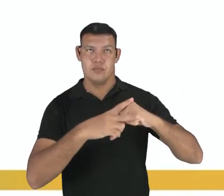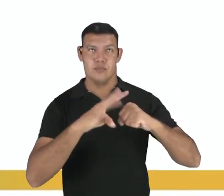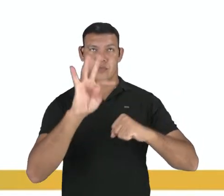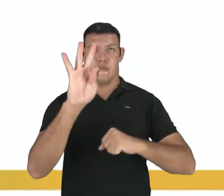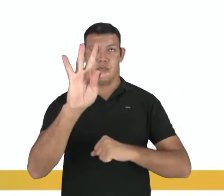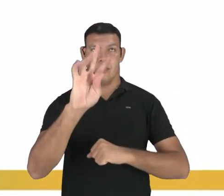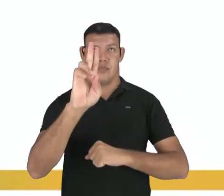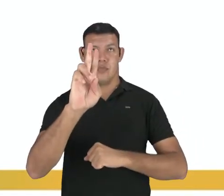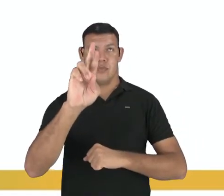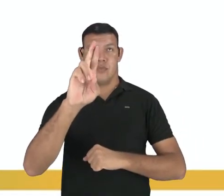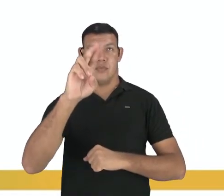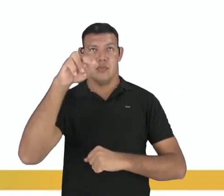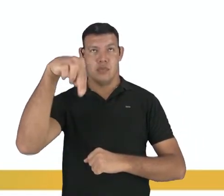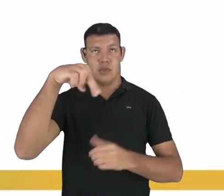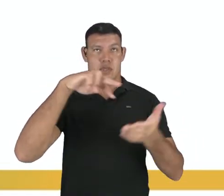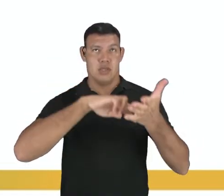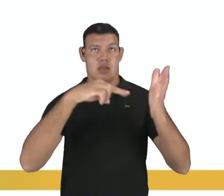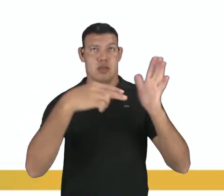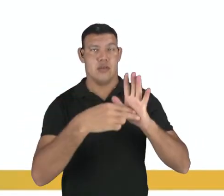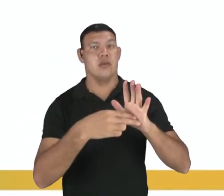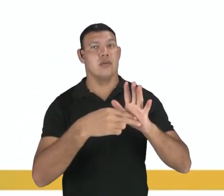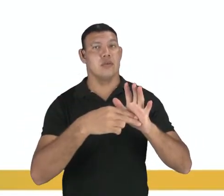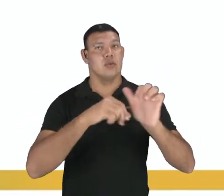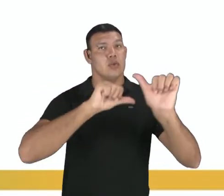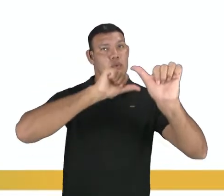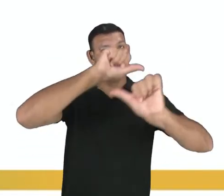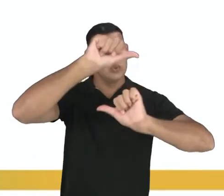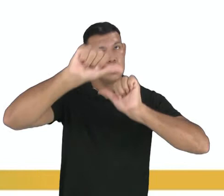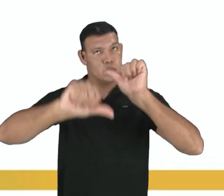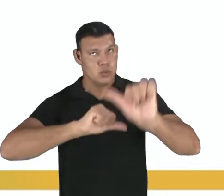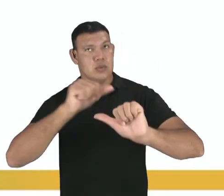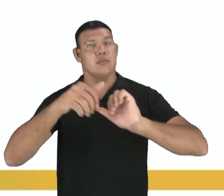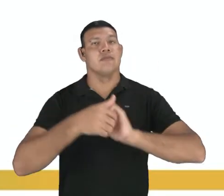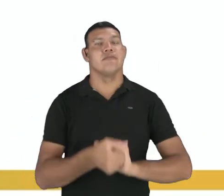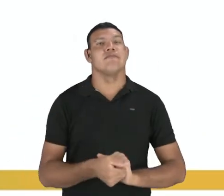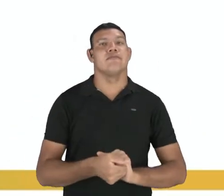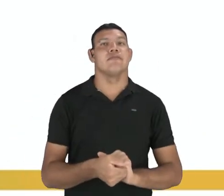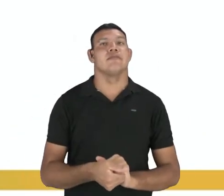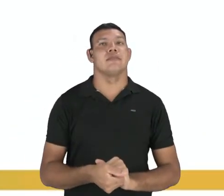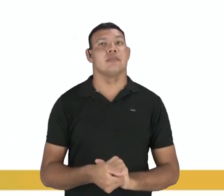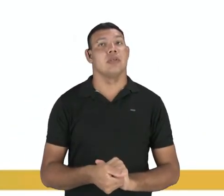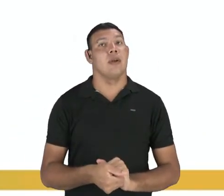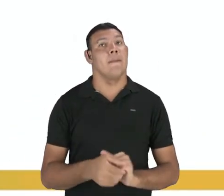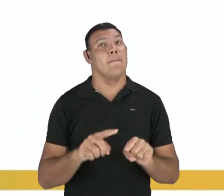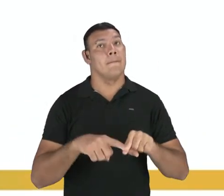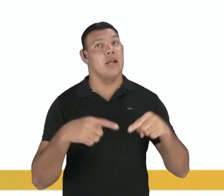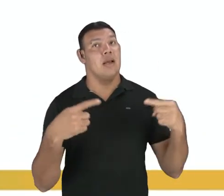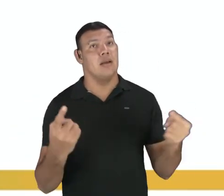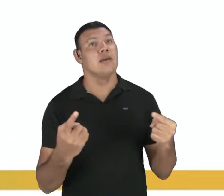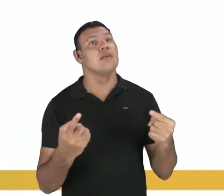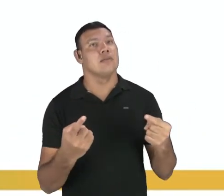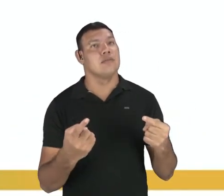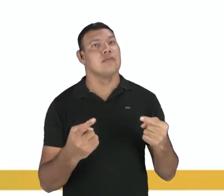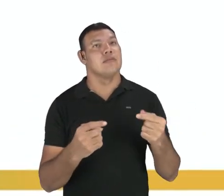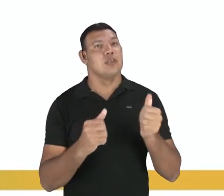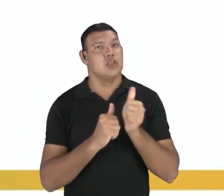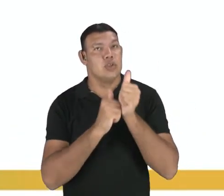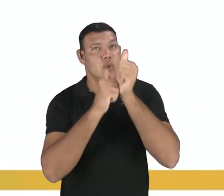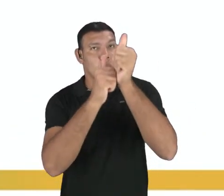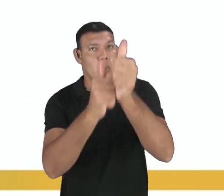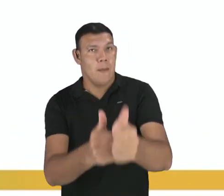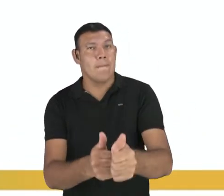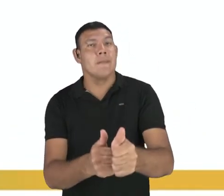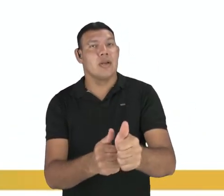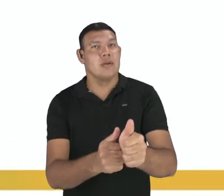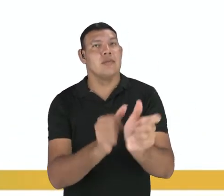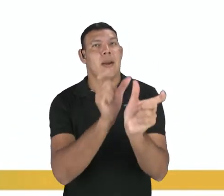verbo turn significa virar, transformar. Porém, quando é acompanhado pela preposição on, se torna